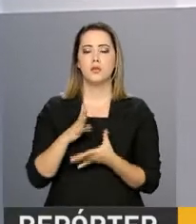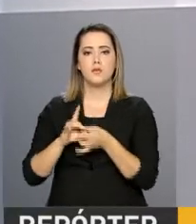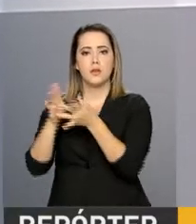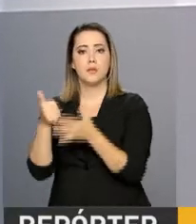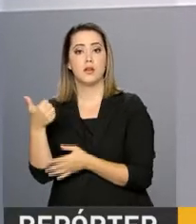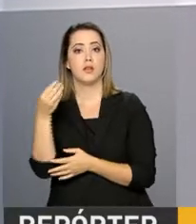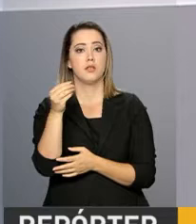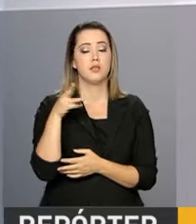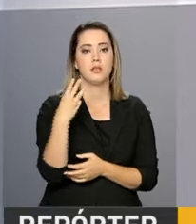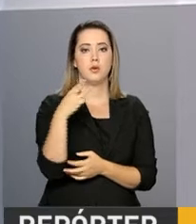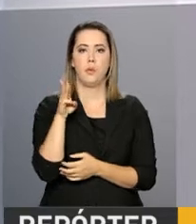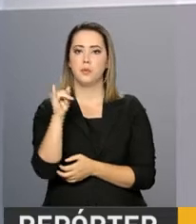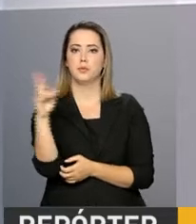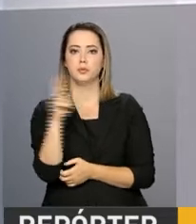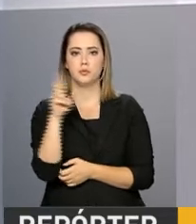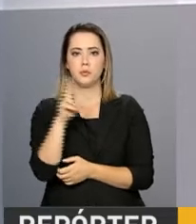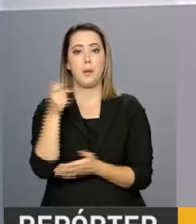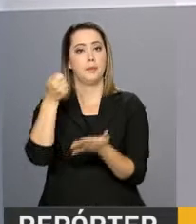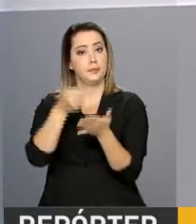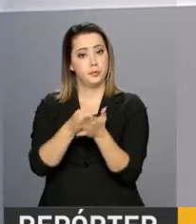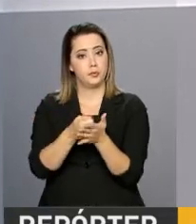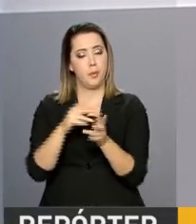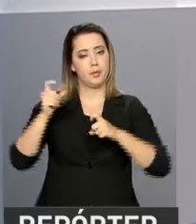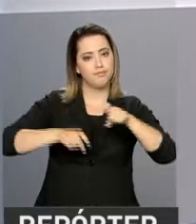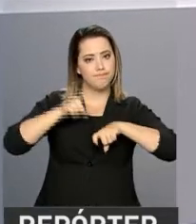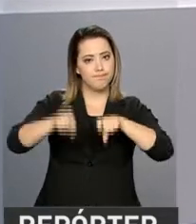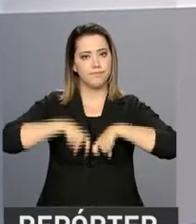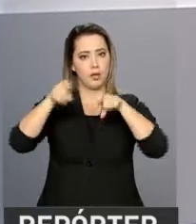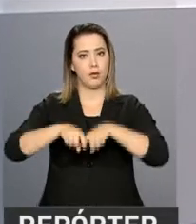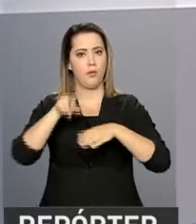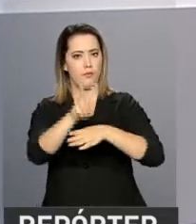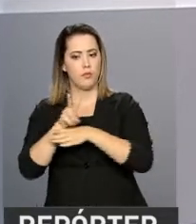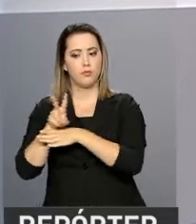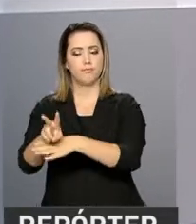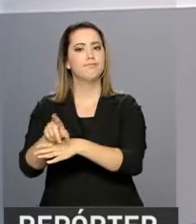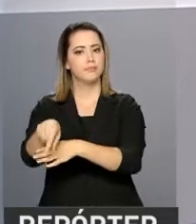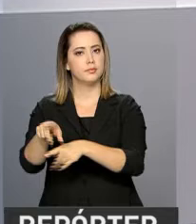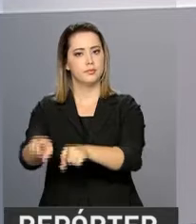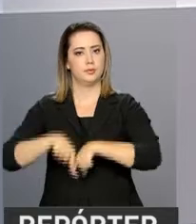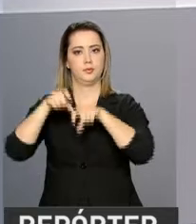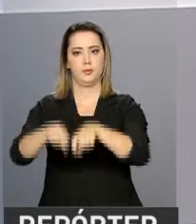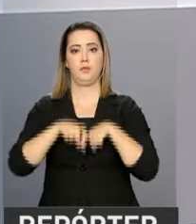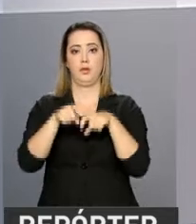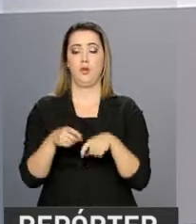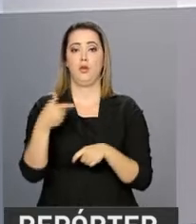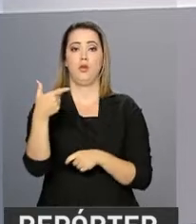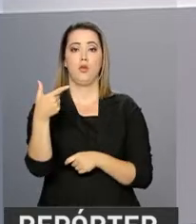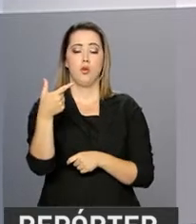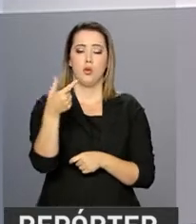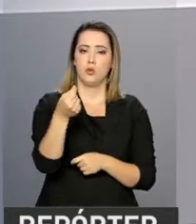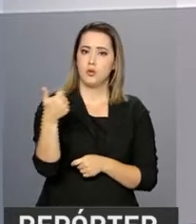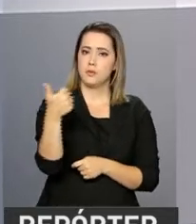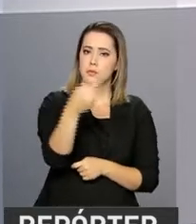disponibilizar 103 bilhões de reais para financiar a produção agrícola. A linha de custeio para a safra